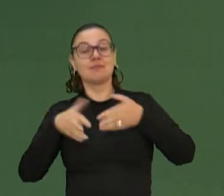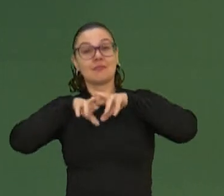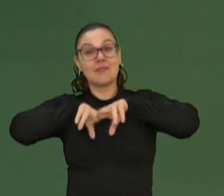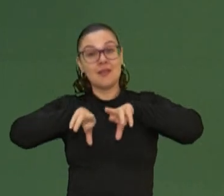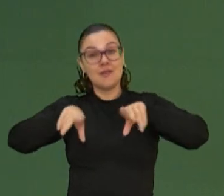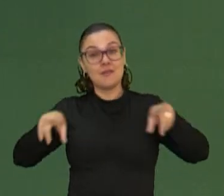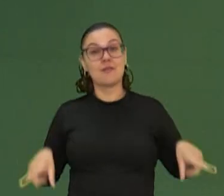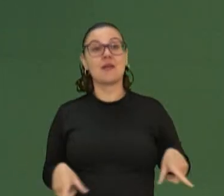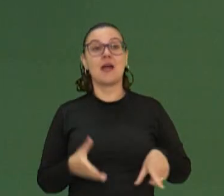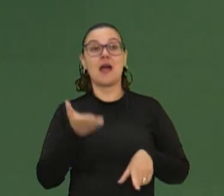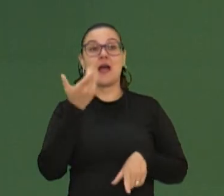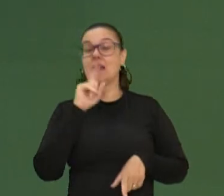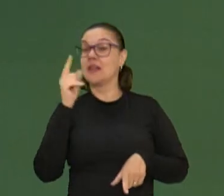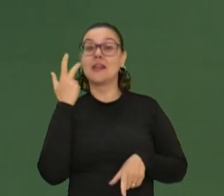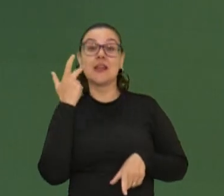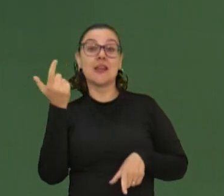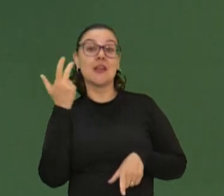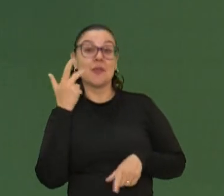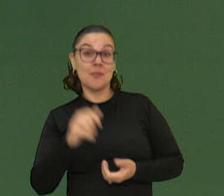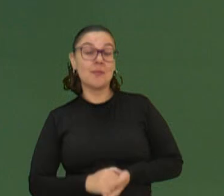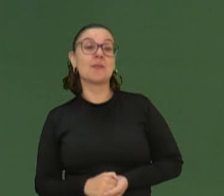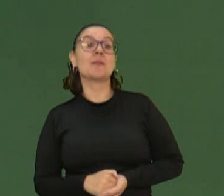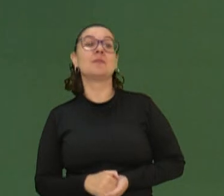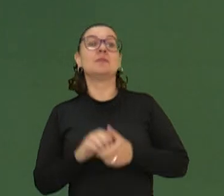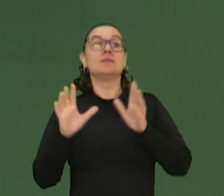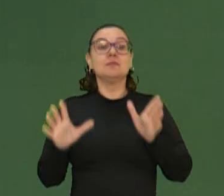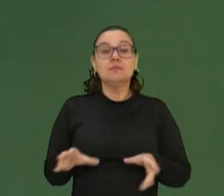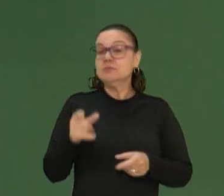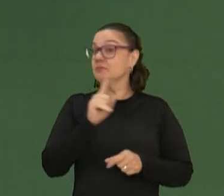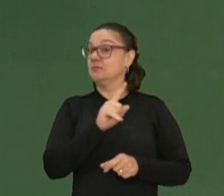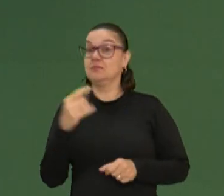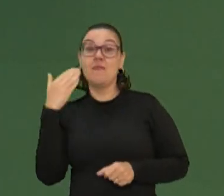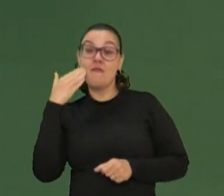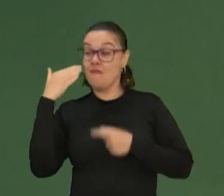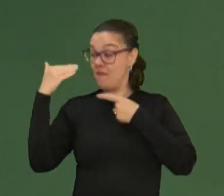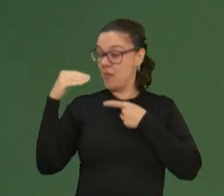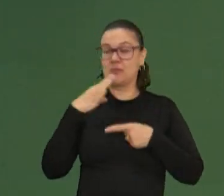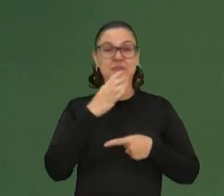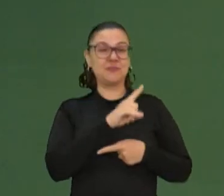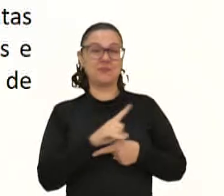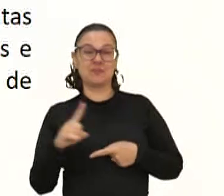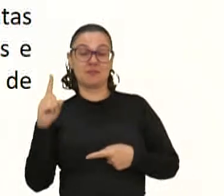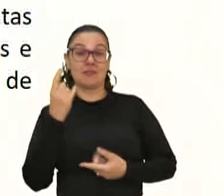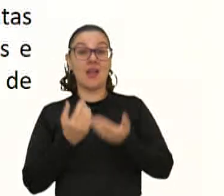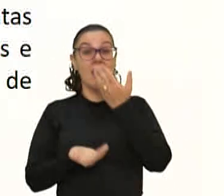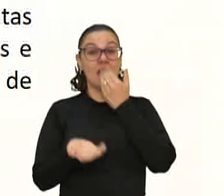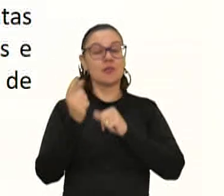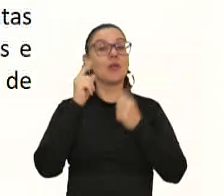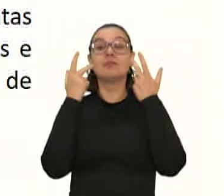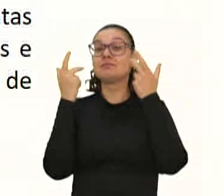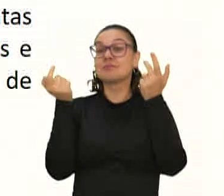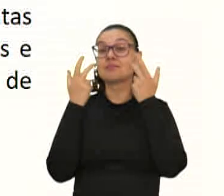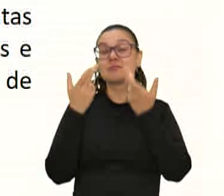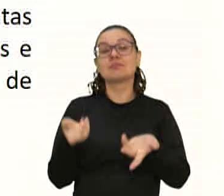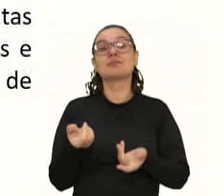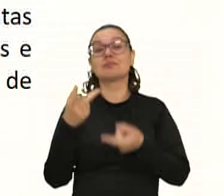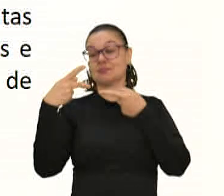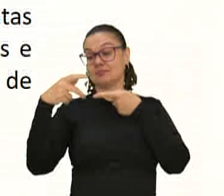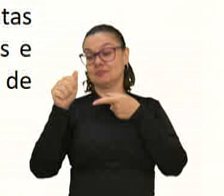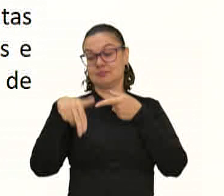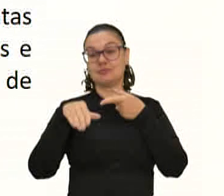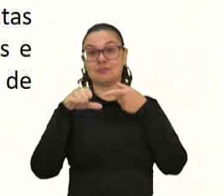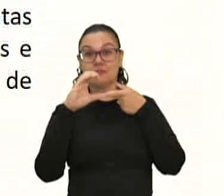alimentícias não convencionais. Apesar de pouco conhecidas, as plantas alimentícias não convencionais,